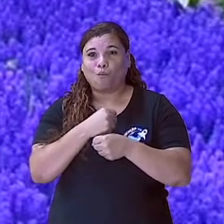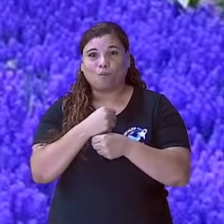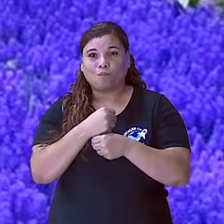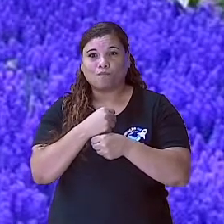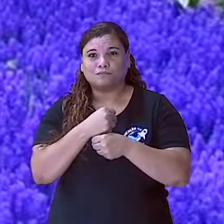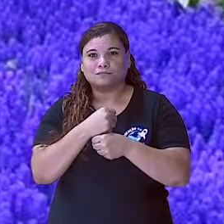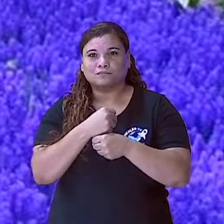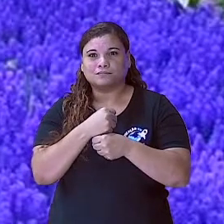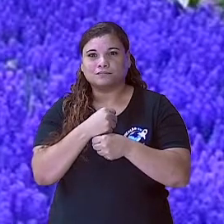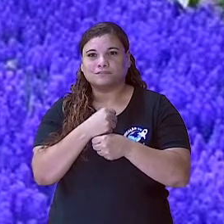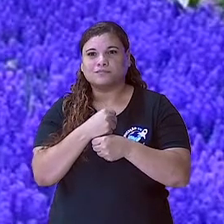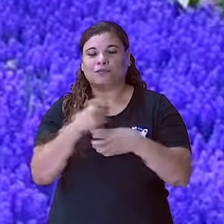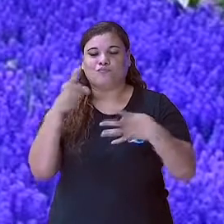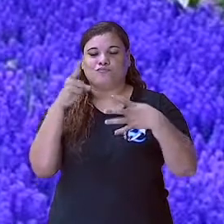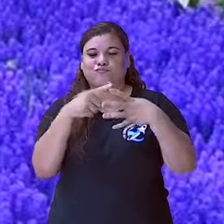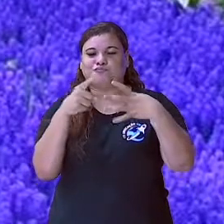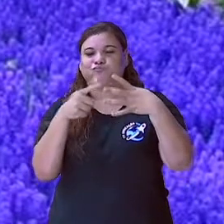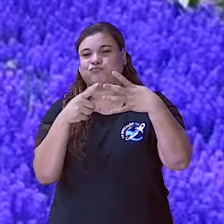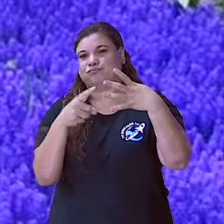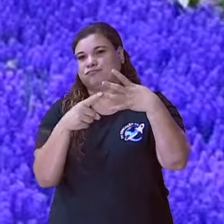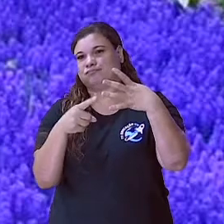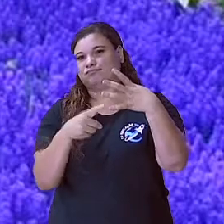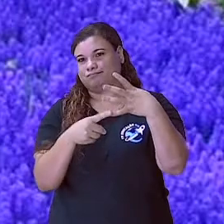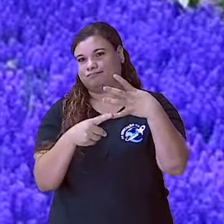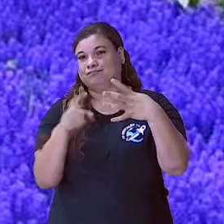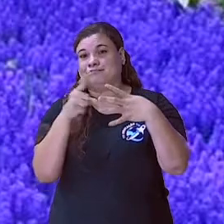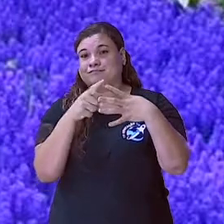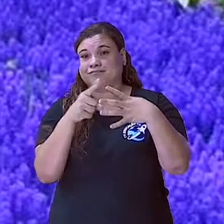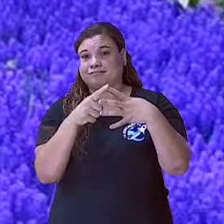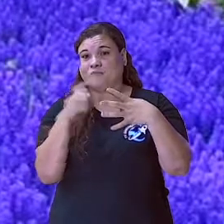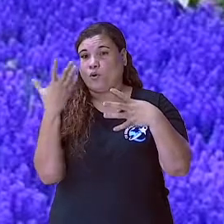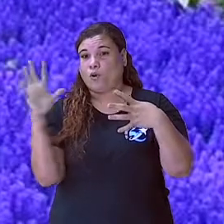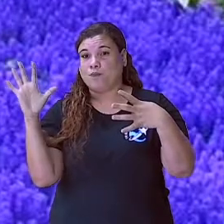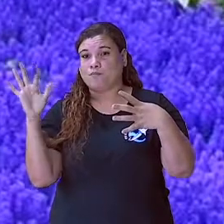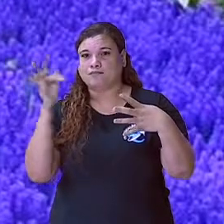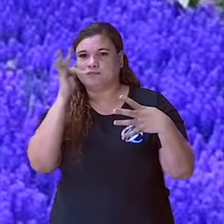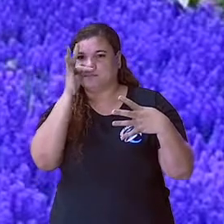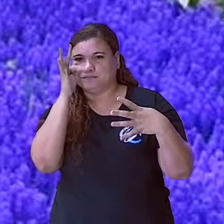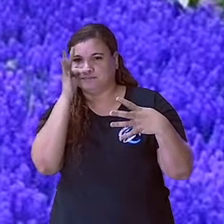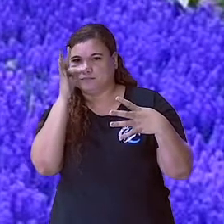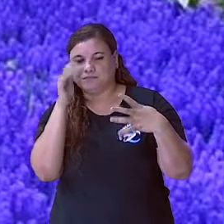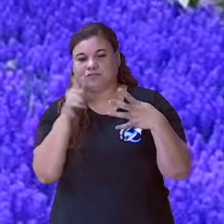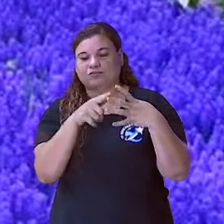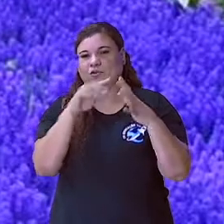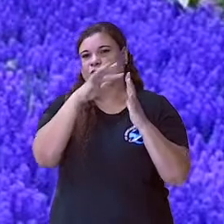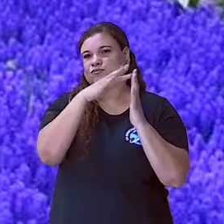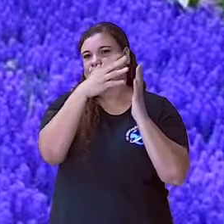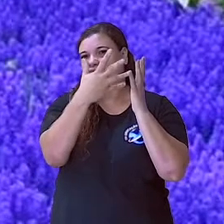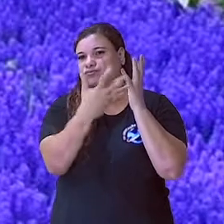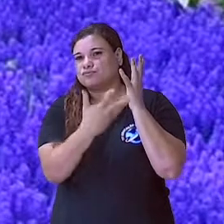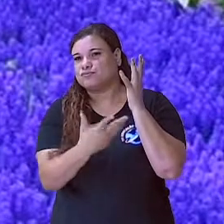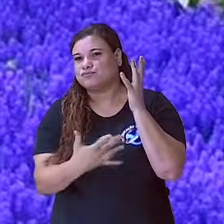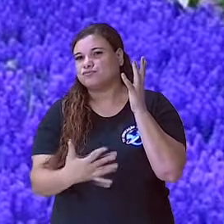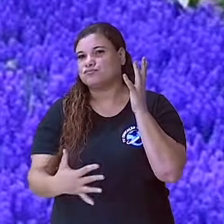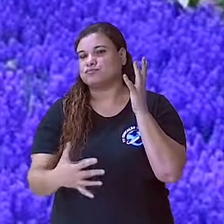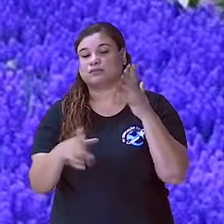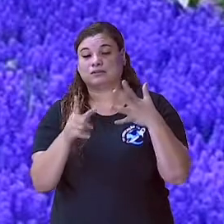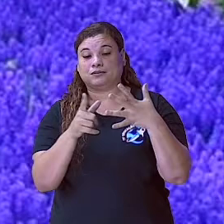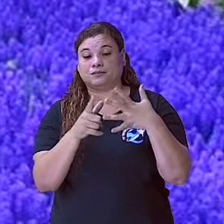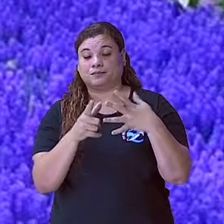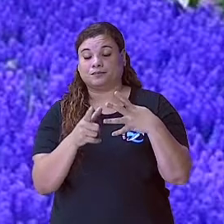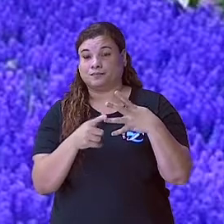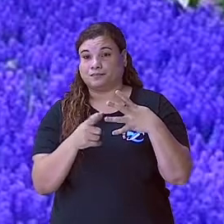fundamental isso. Você vai ter primavera, você vai ter o outono, você vai ter o inverno, você